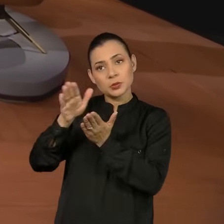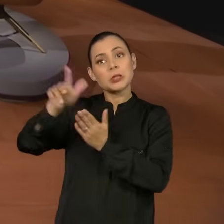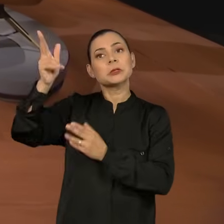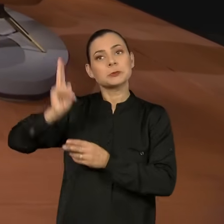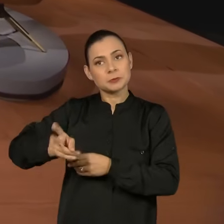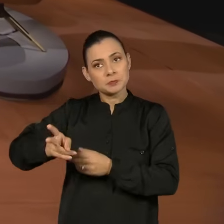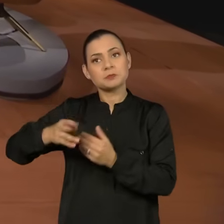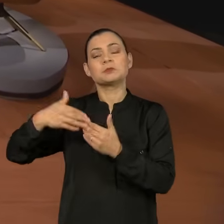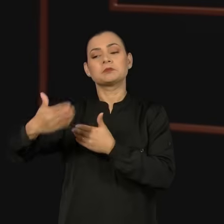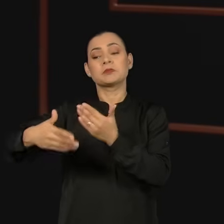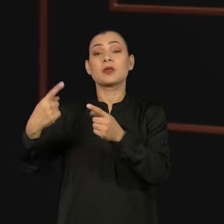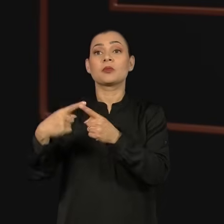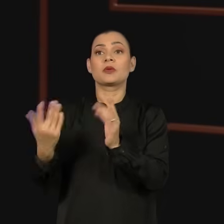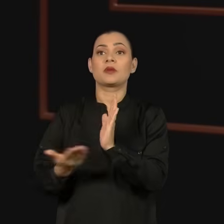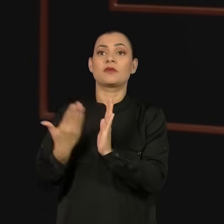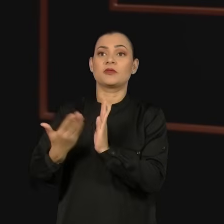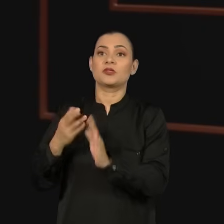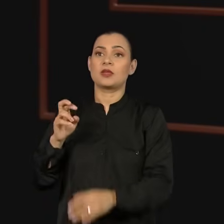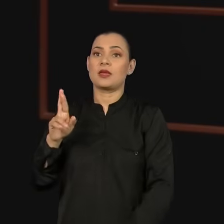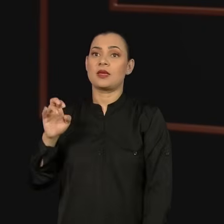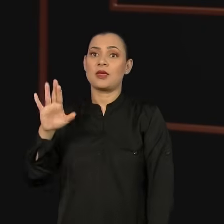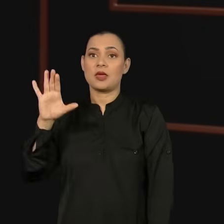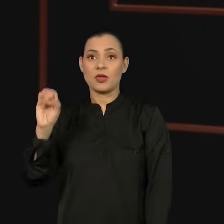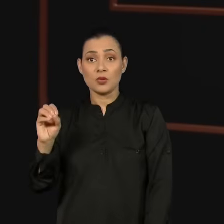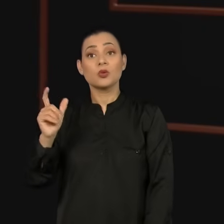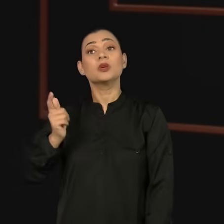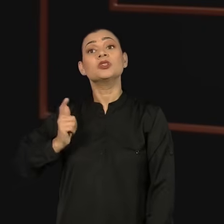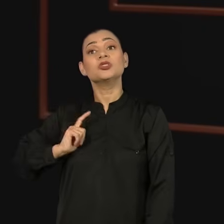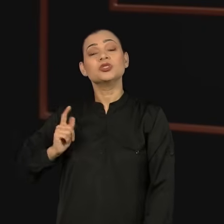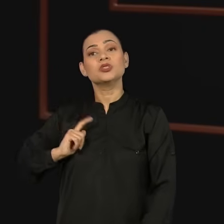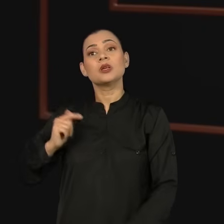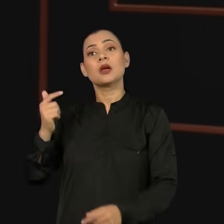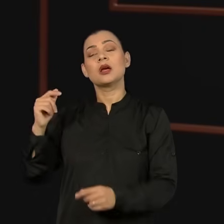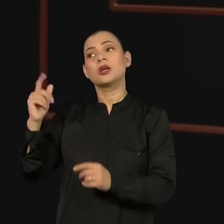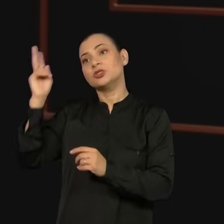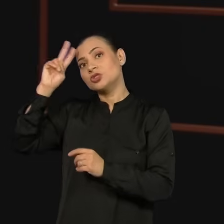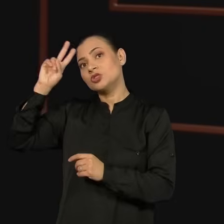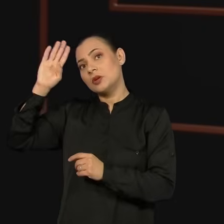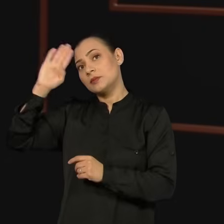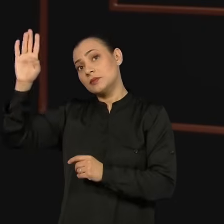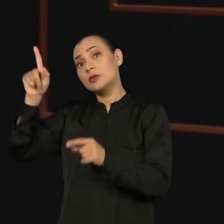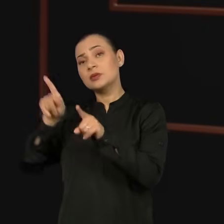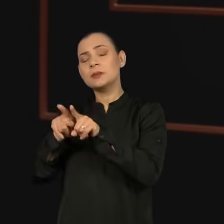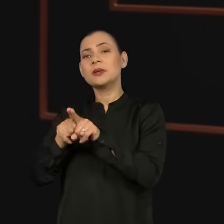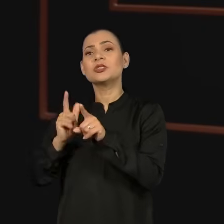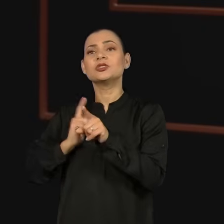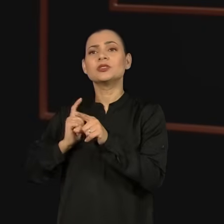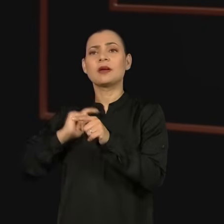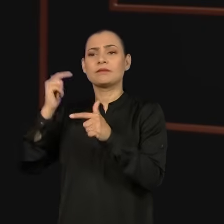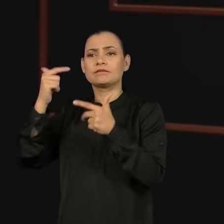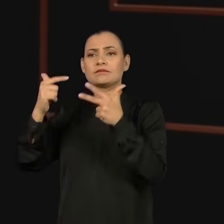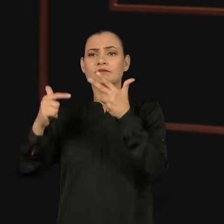inclusive, porque a revista Recreio tinha uma história que era o principal, mas depois tinha aquelas atividades,